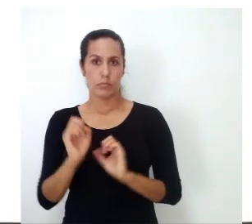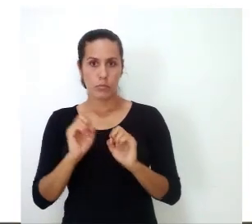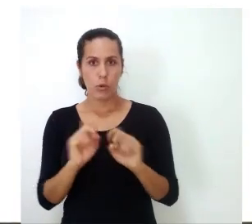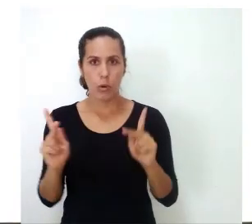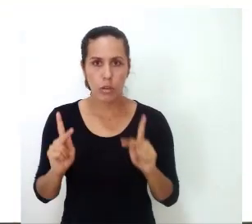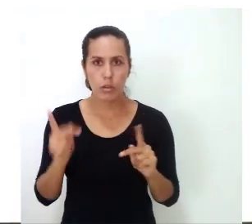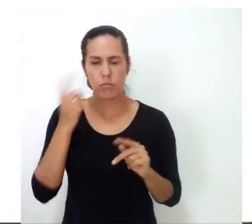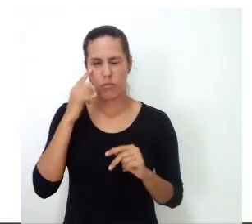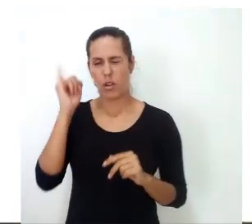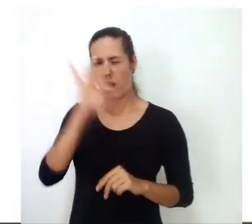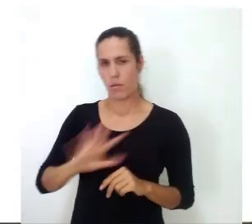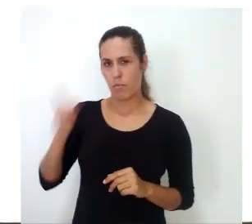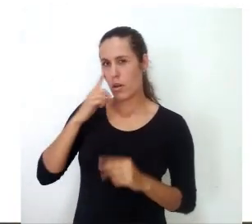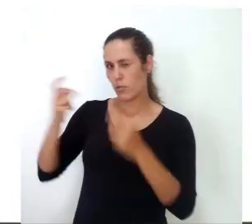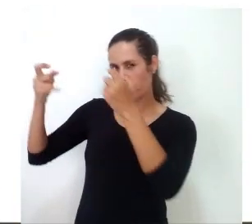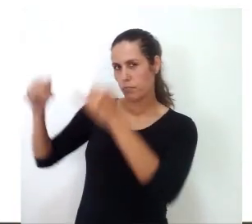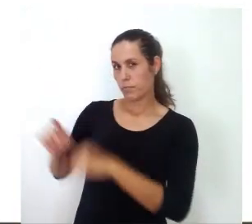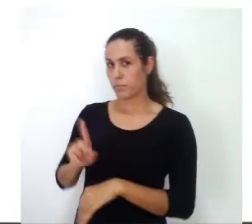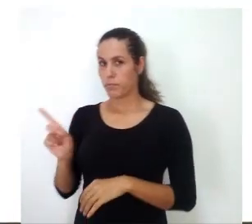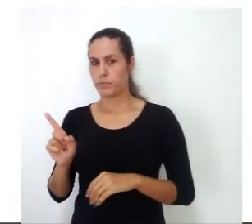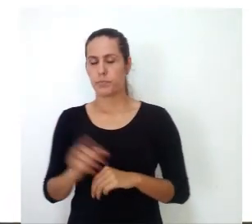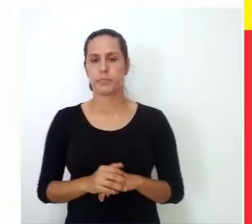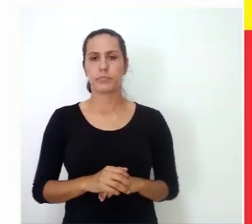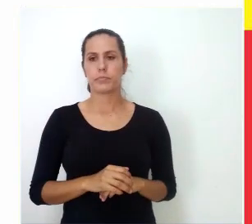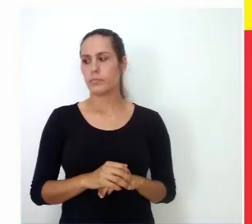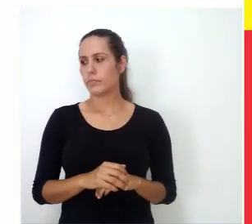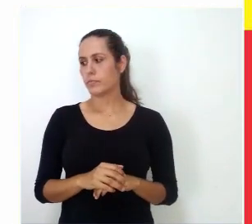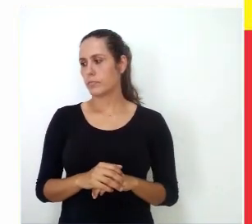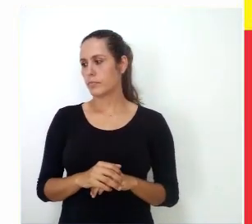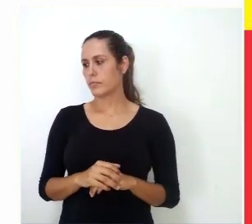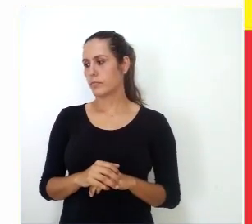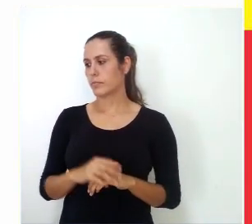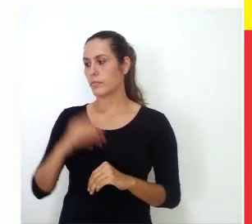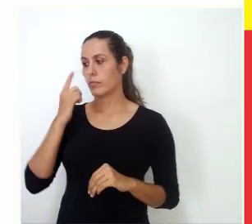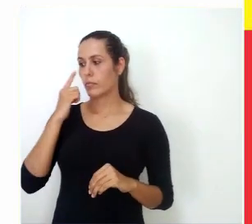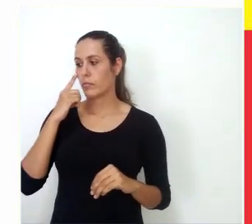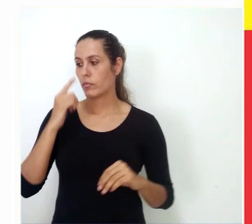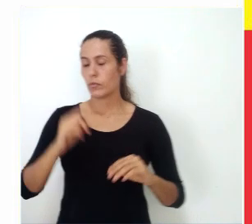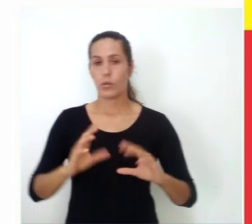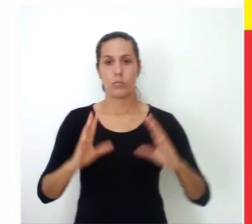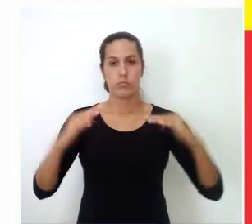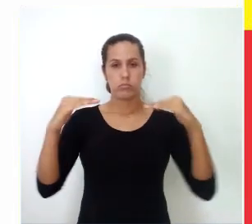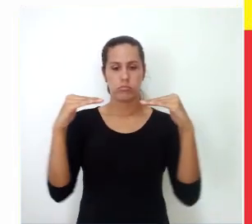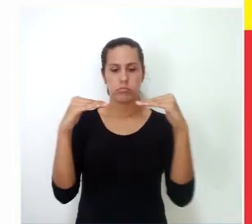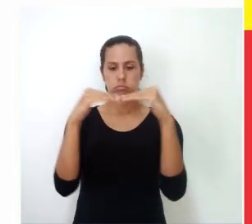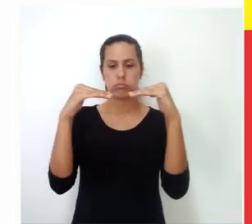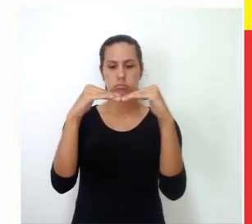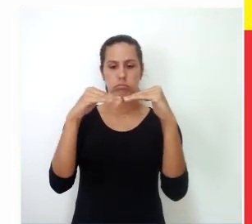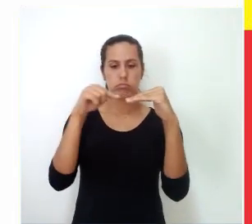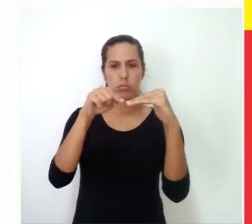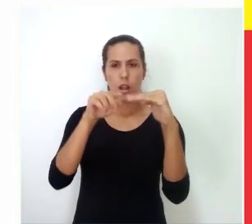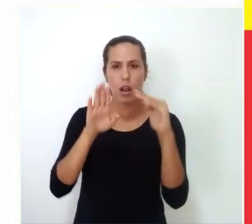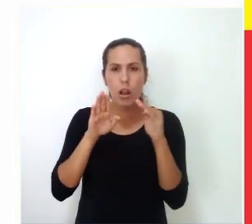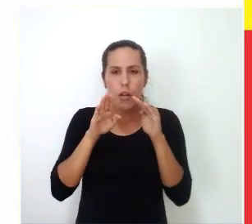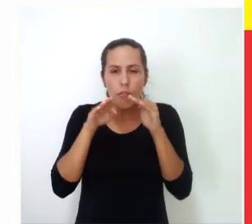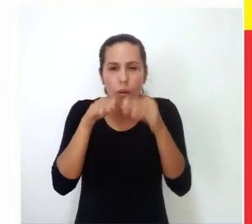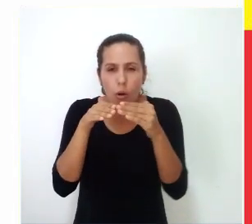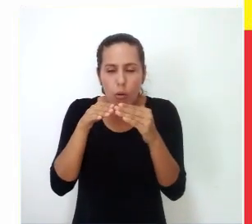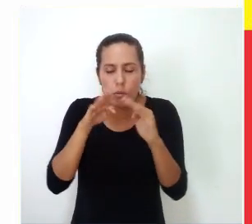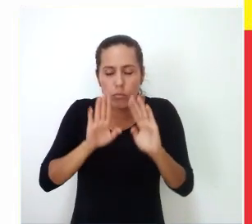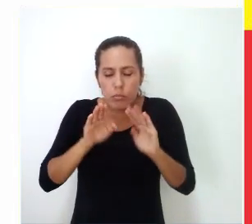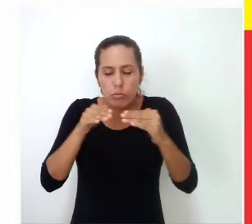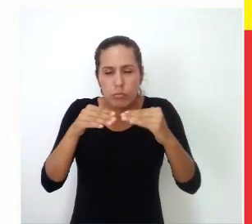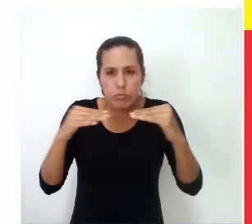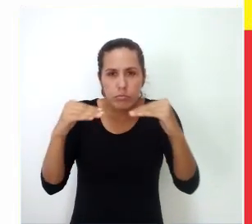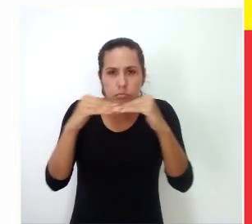terremotos, ok? Olha a imagem, o que Dantas acabou de falar para vocês. Eu tenho um foco interno